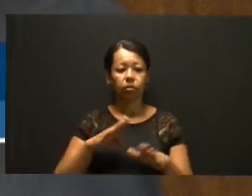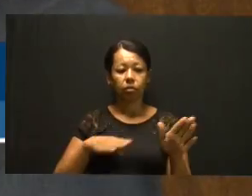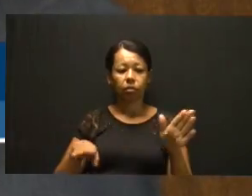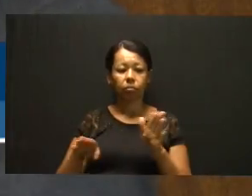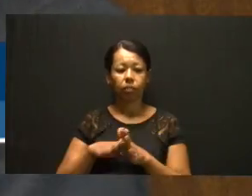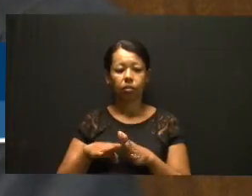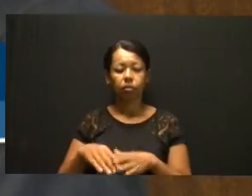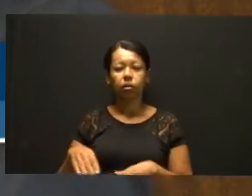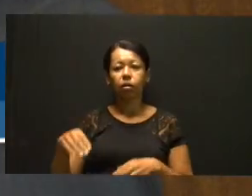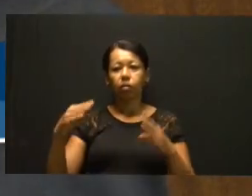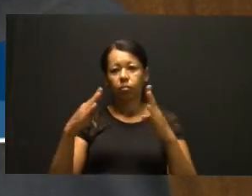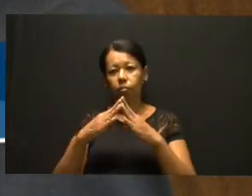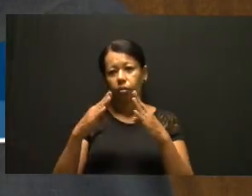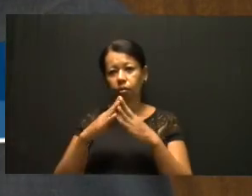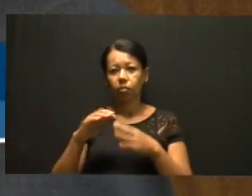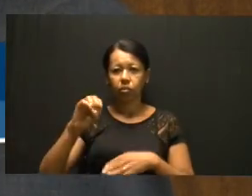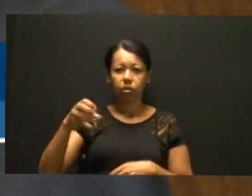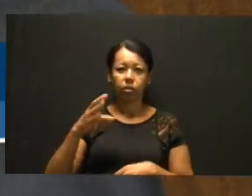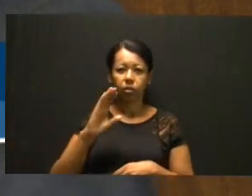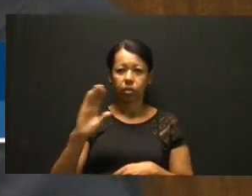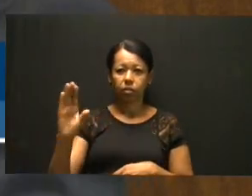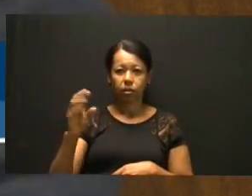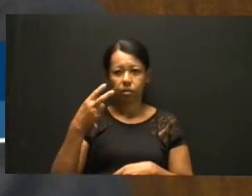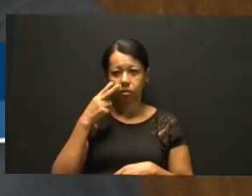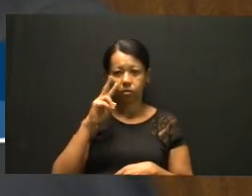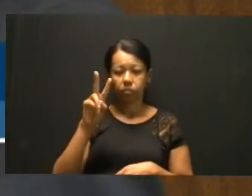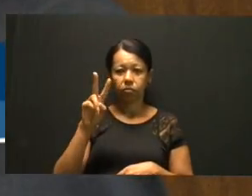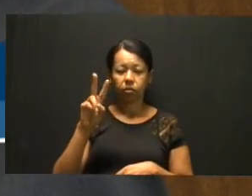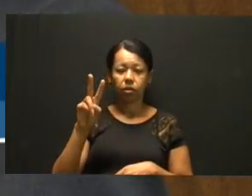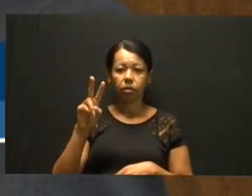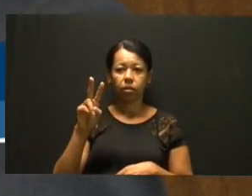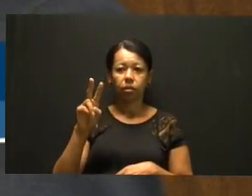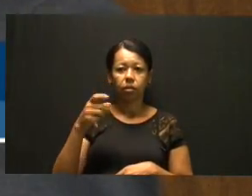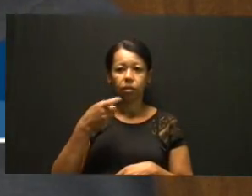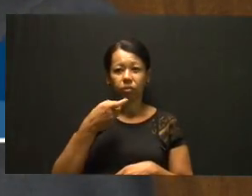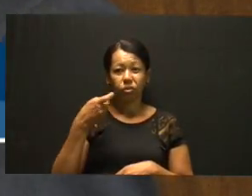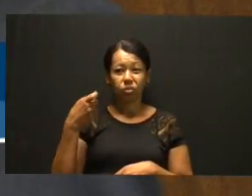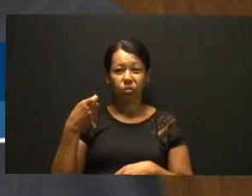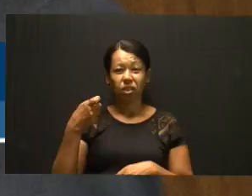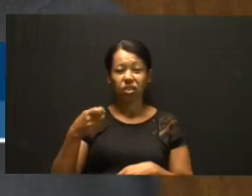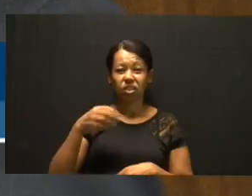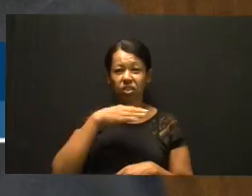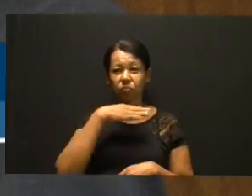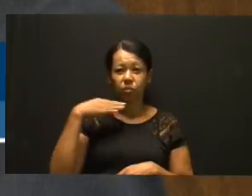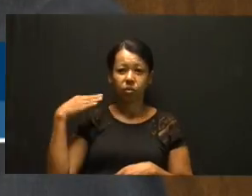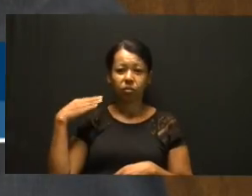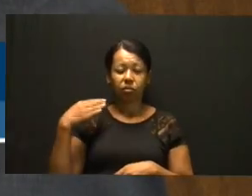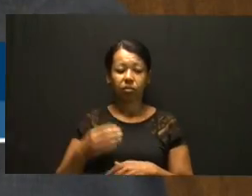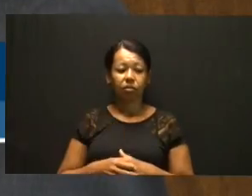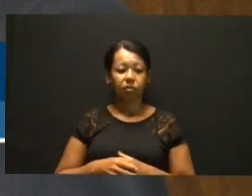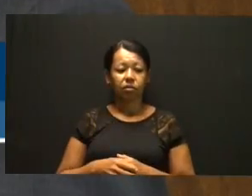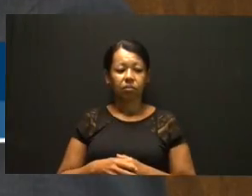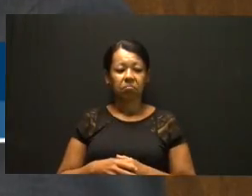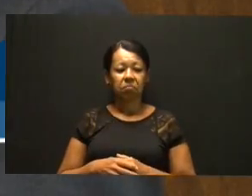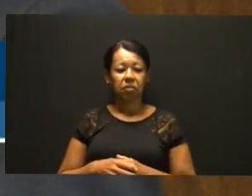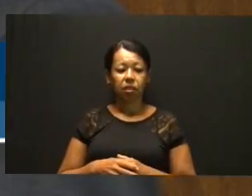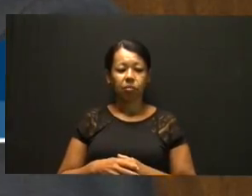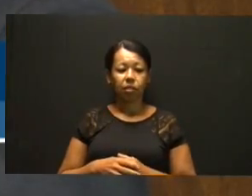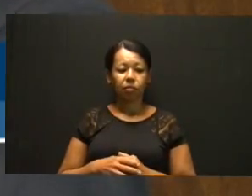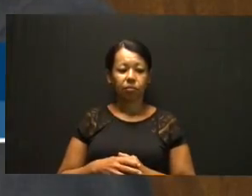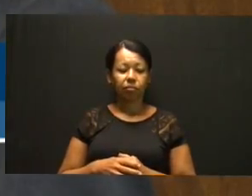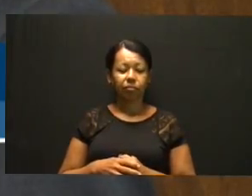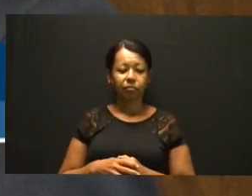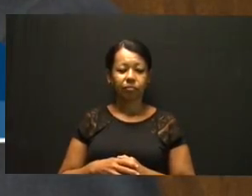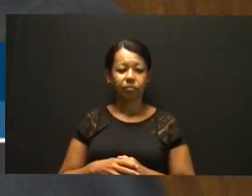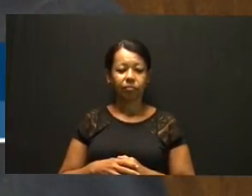eu mesmo visualizava naquele momento a mortalidade de peixe de uma dimensão como nunca vi na minha vida. Então, assim, mais